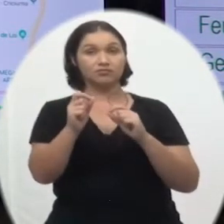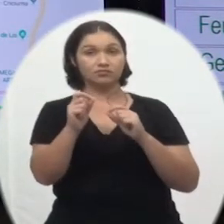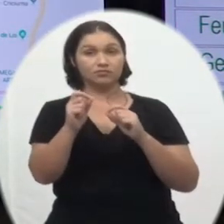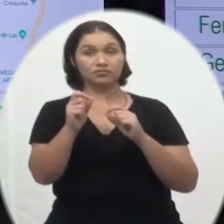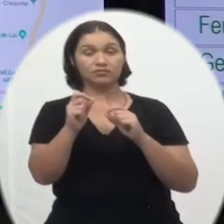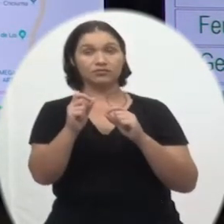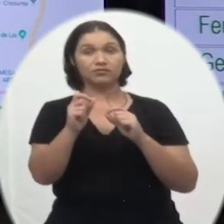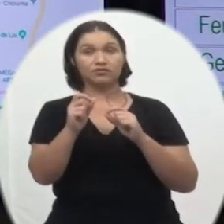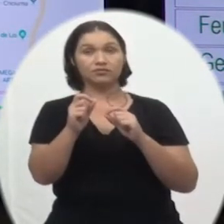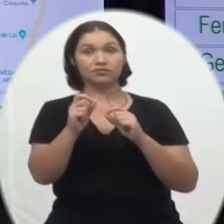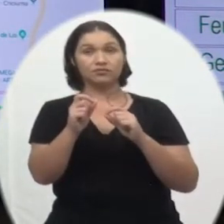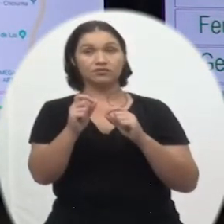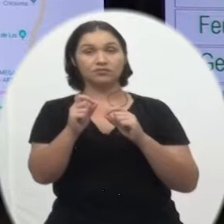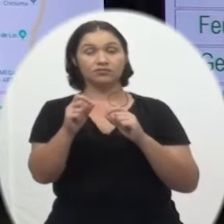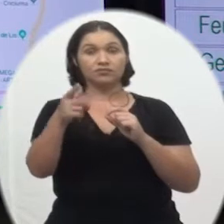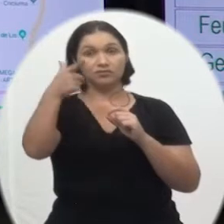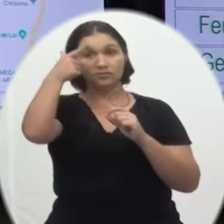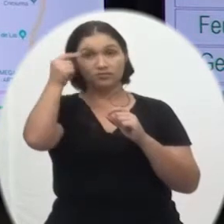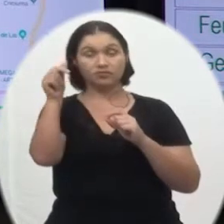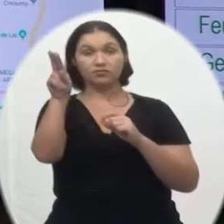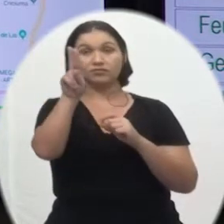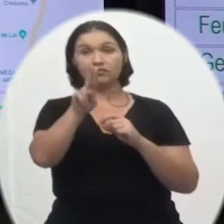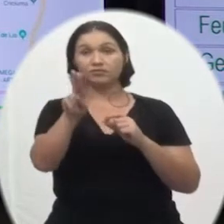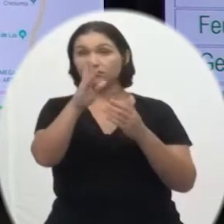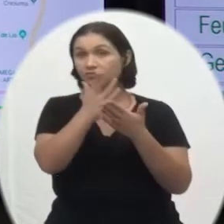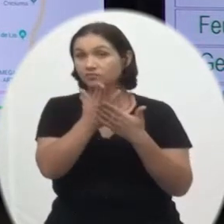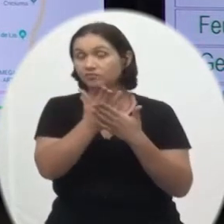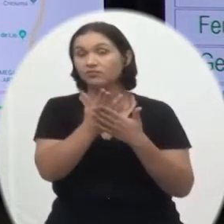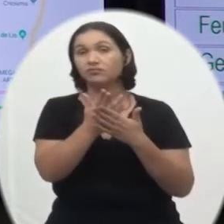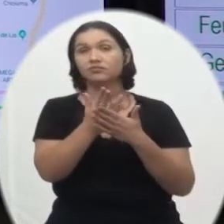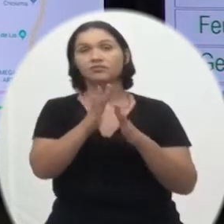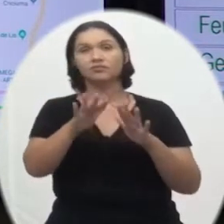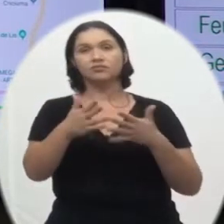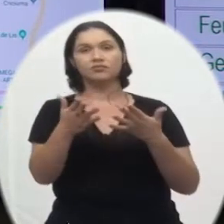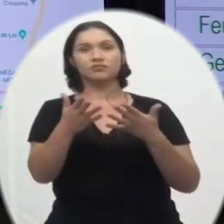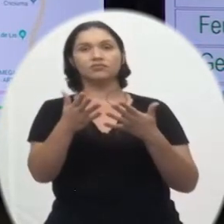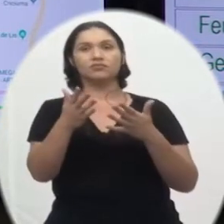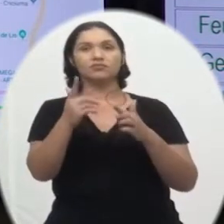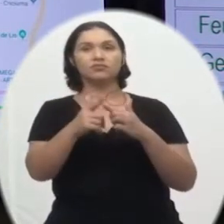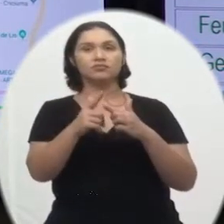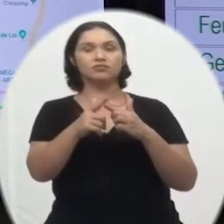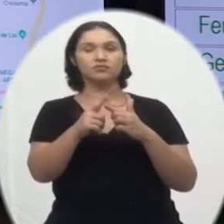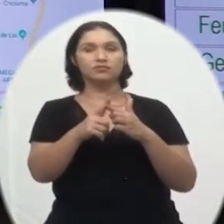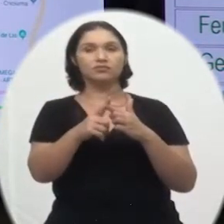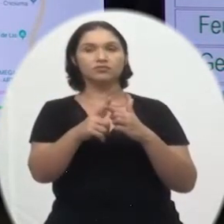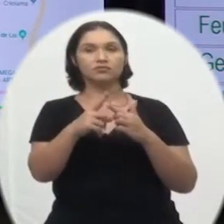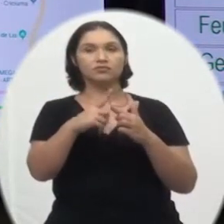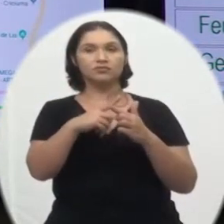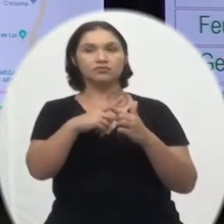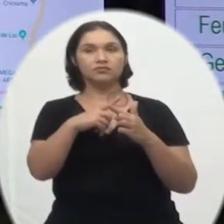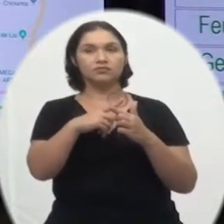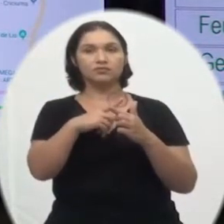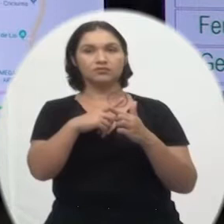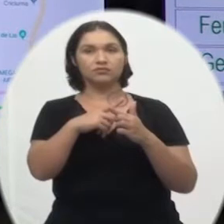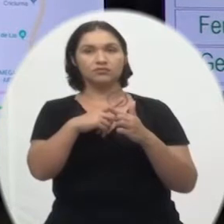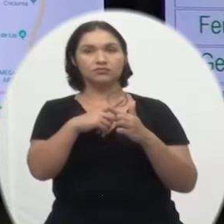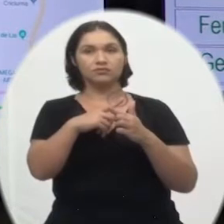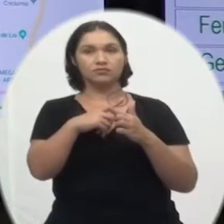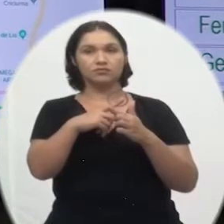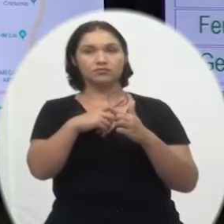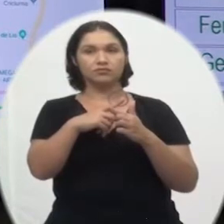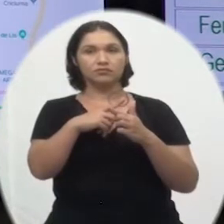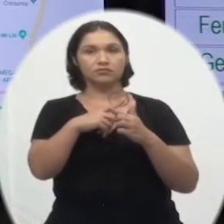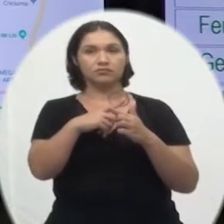rua, na SAT, que existe uma ruazinha pequena, do lado ali na parte de trás, que a gente poderia fazer uma ligação com uma parceria entre a